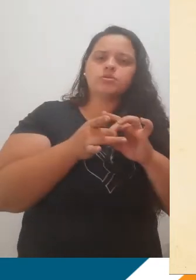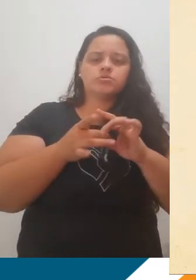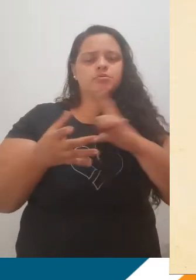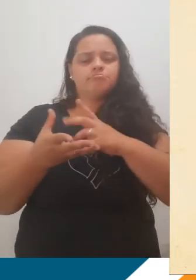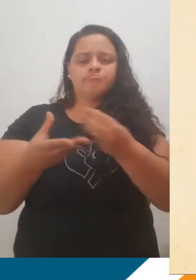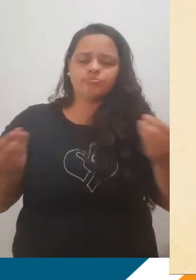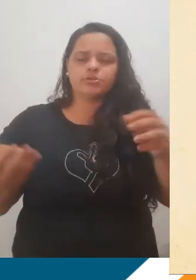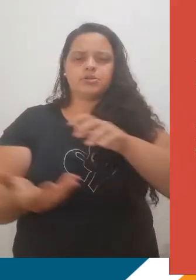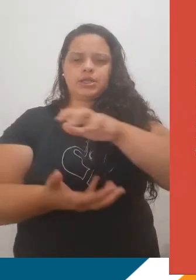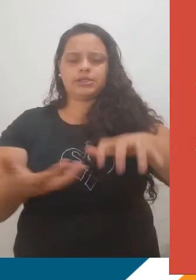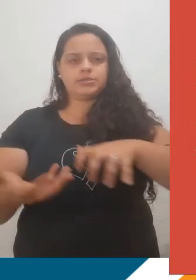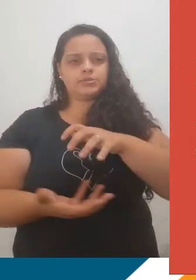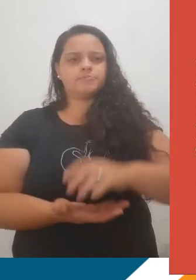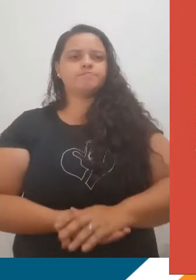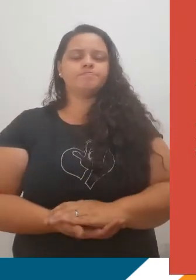inúmeras crises.